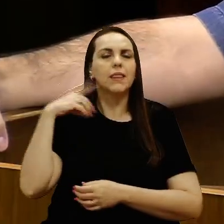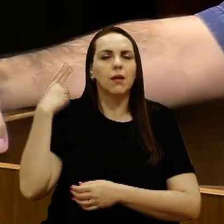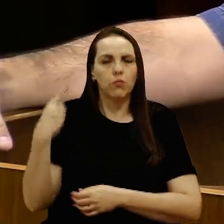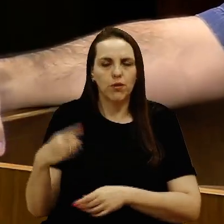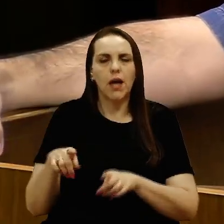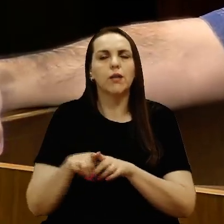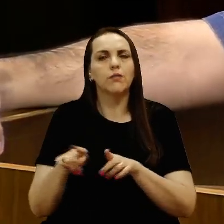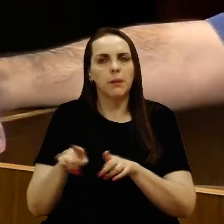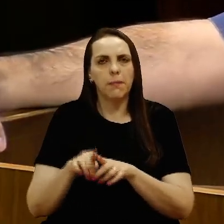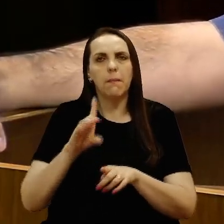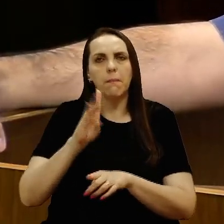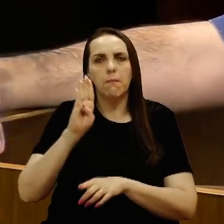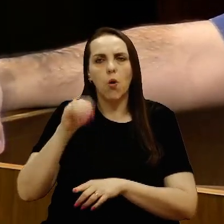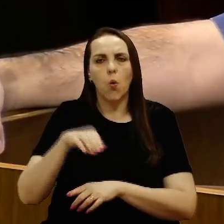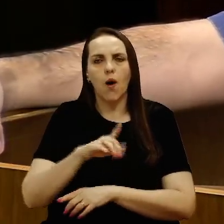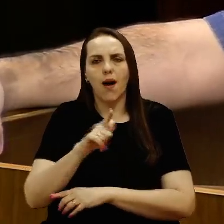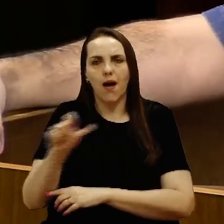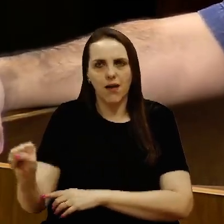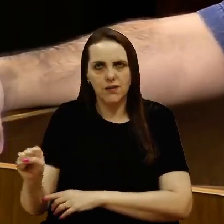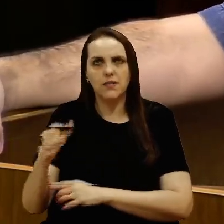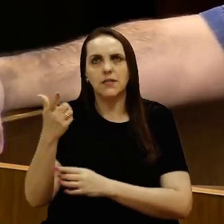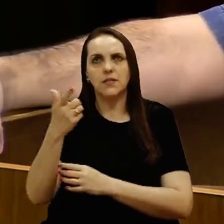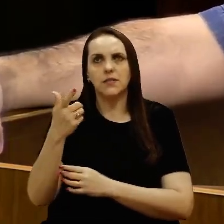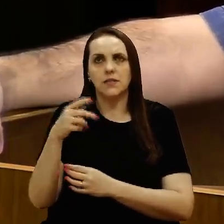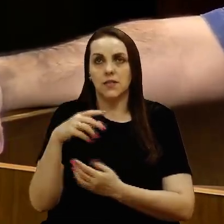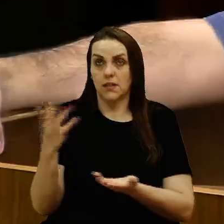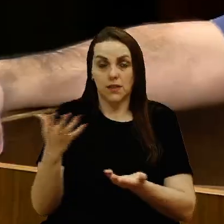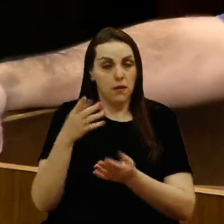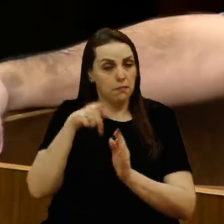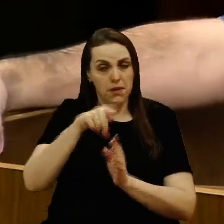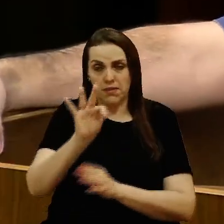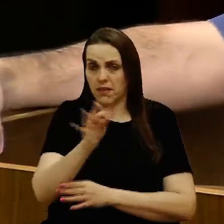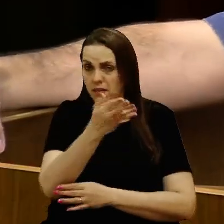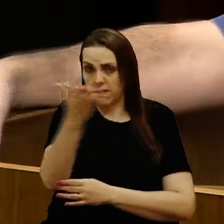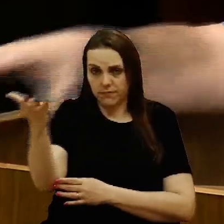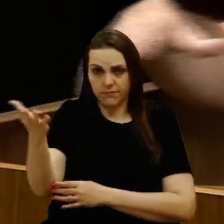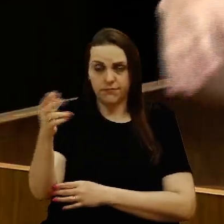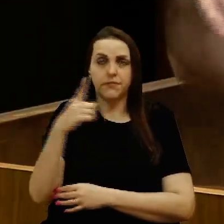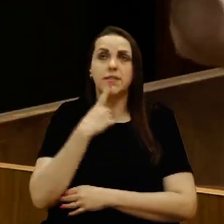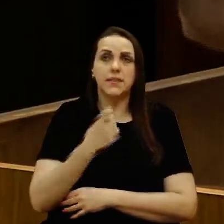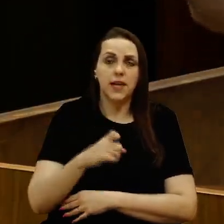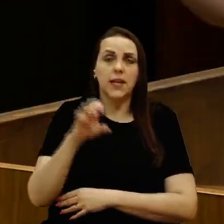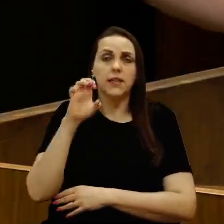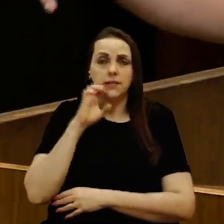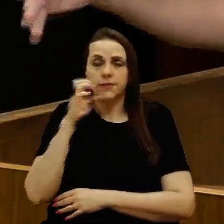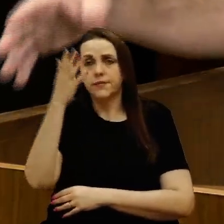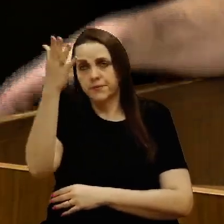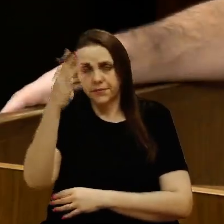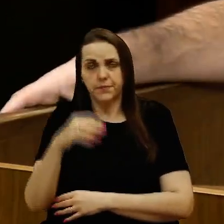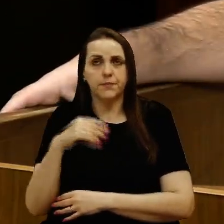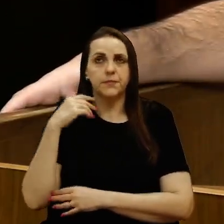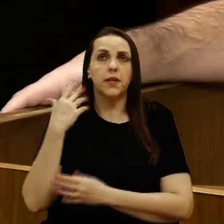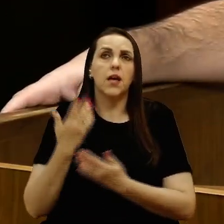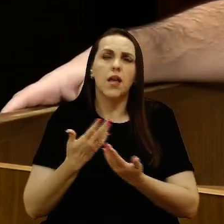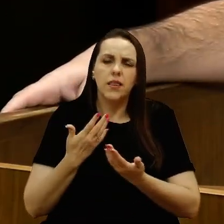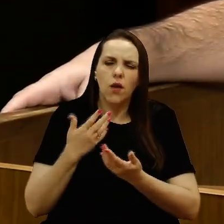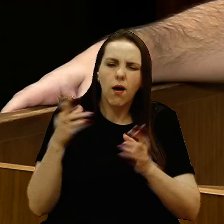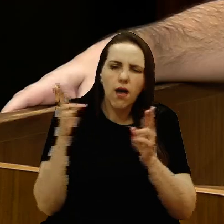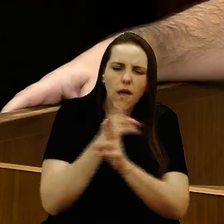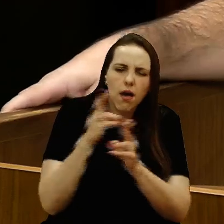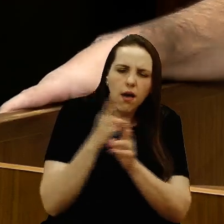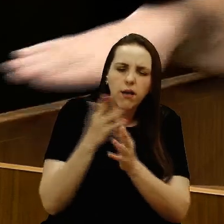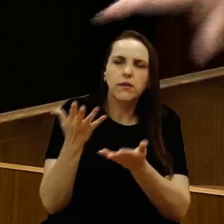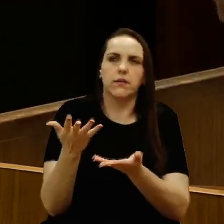vereadora Estela, vereadora Rose, indicação do deputado Bongás. E isso são os deputados que vocês têm os relacionamentos. Estive